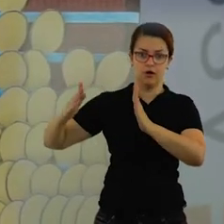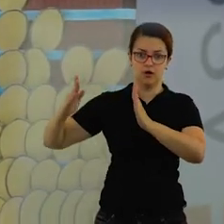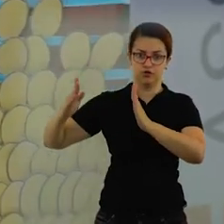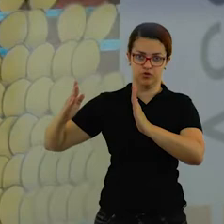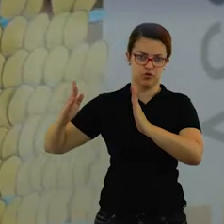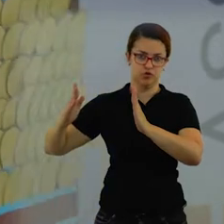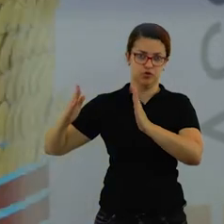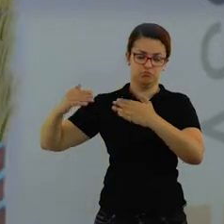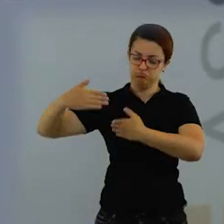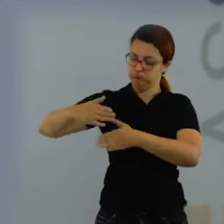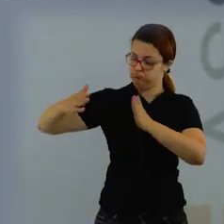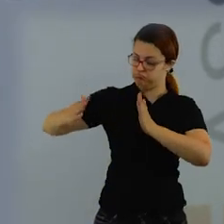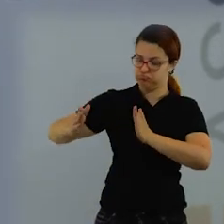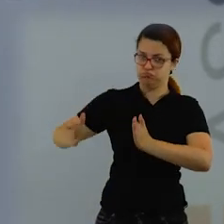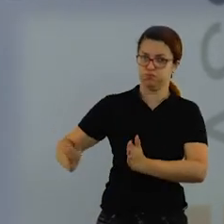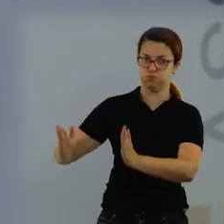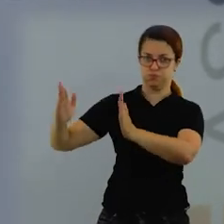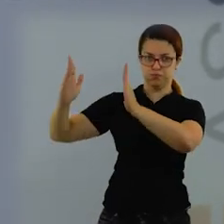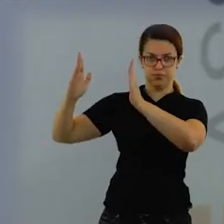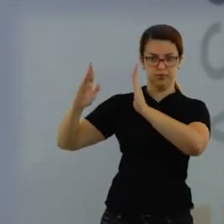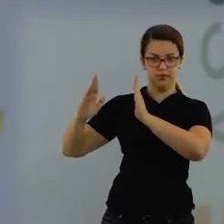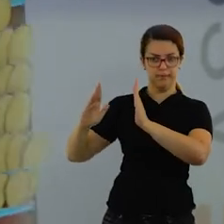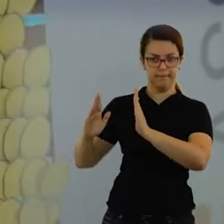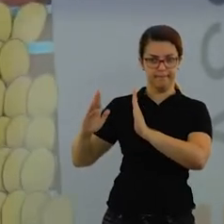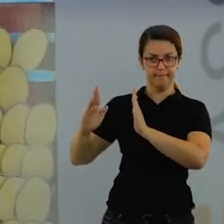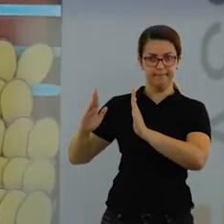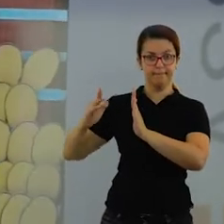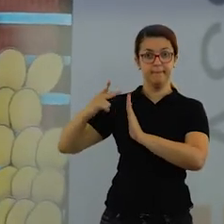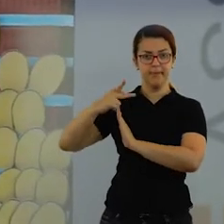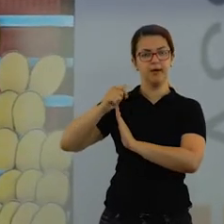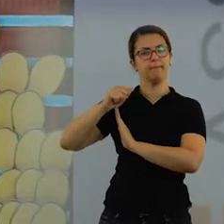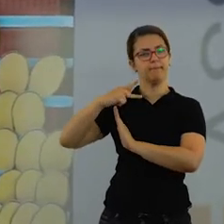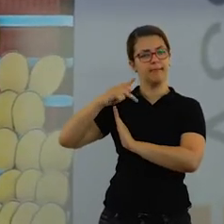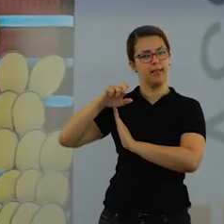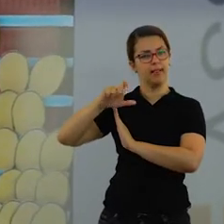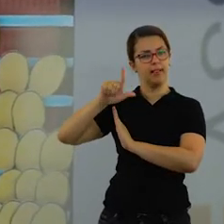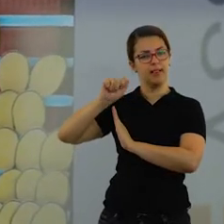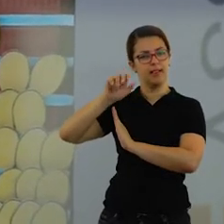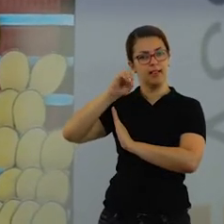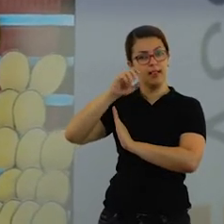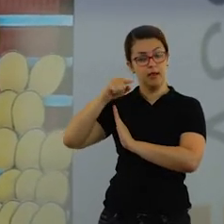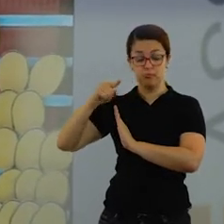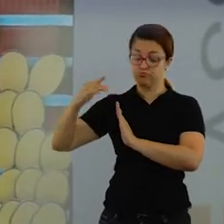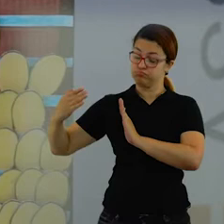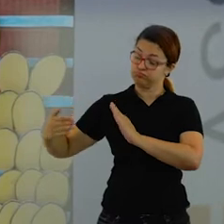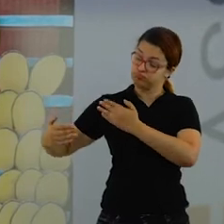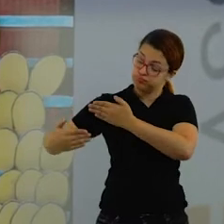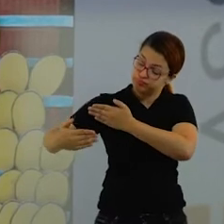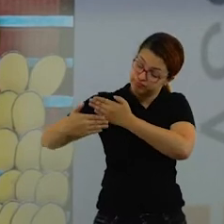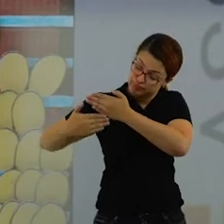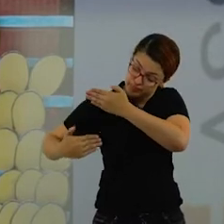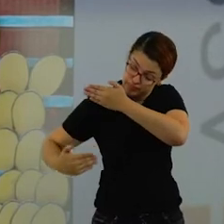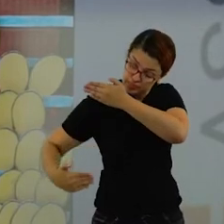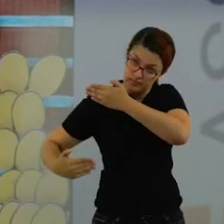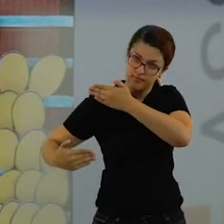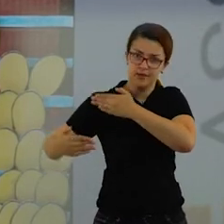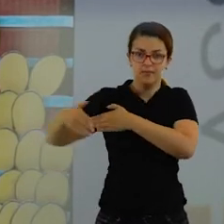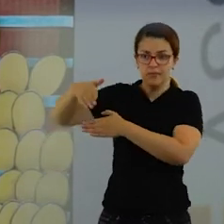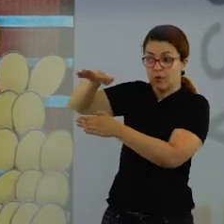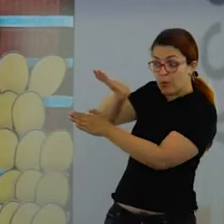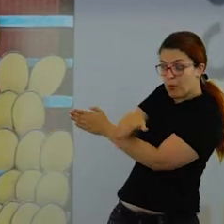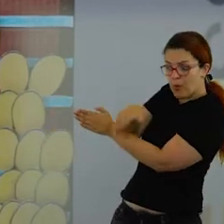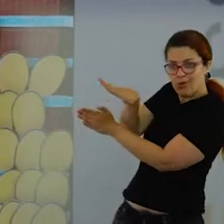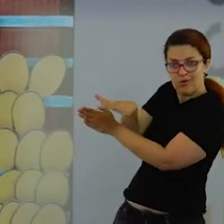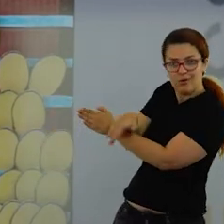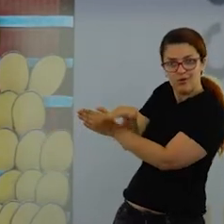atividade, ó, uma caixa de papelão, certo? Nessa parte aqui, eu pintei com giz de cera vermelho, você pode pintar